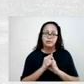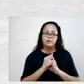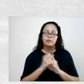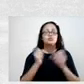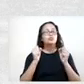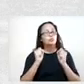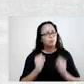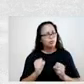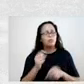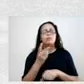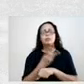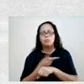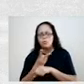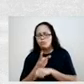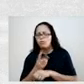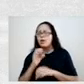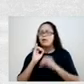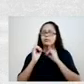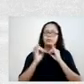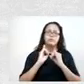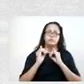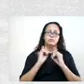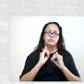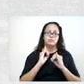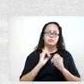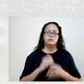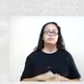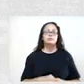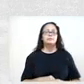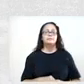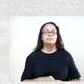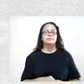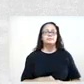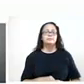essas informações. Recomendo que façam isso, ok?